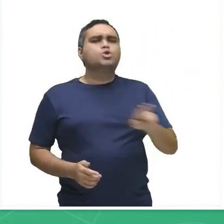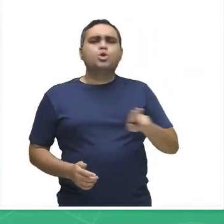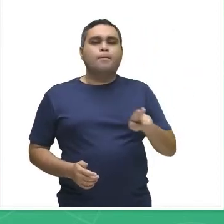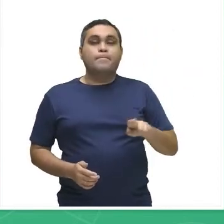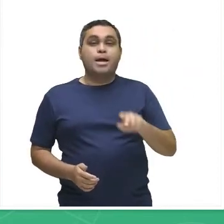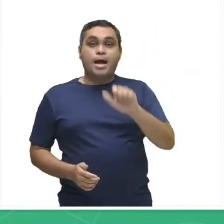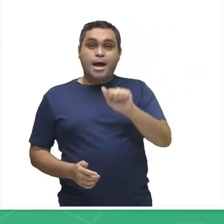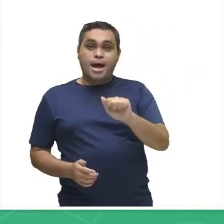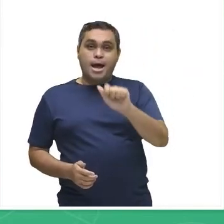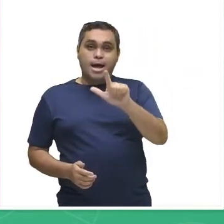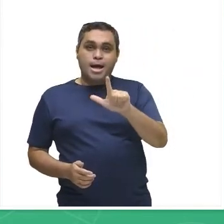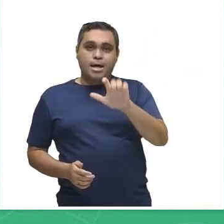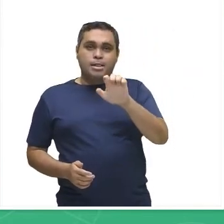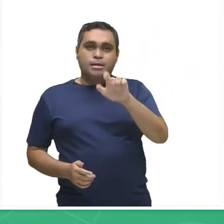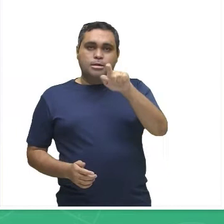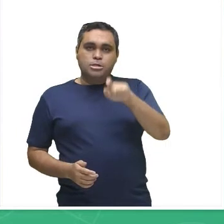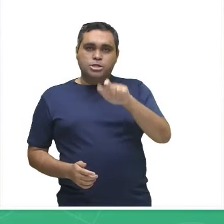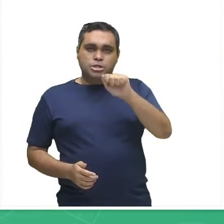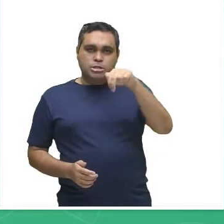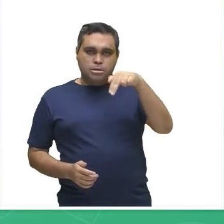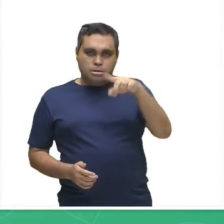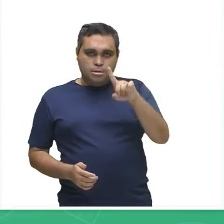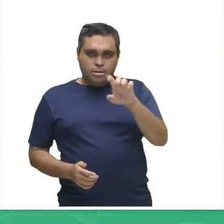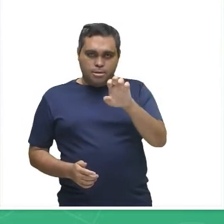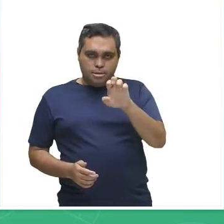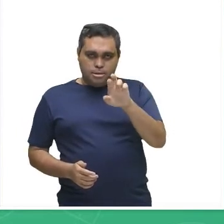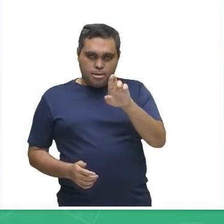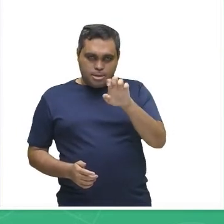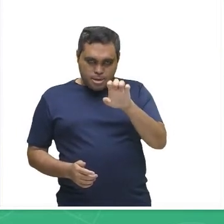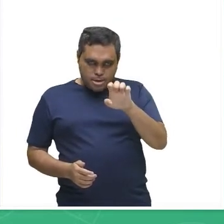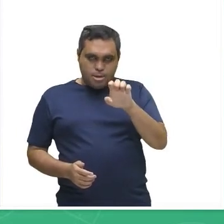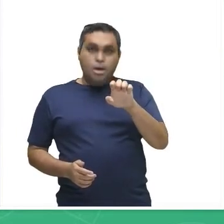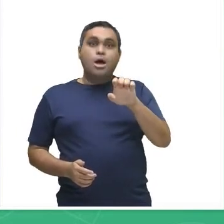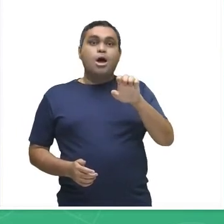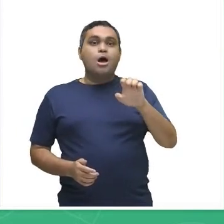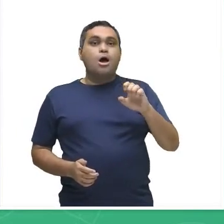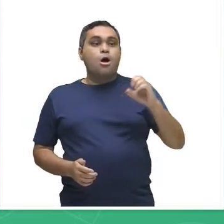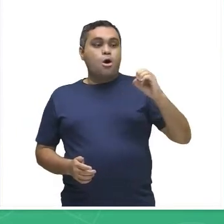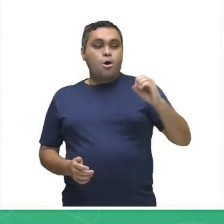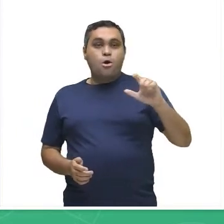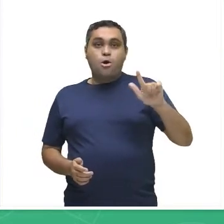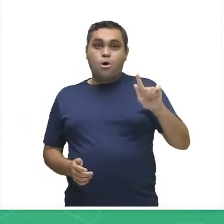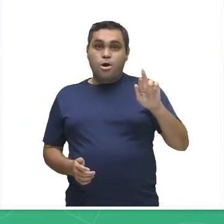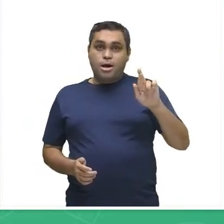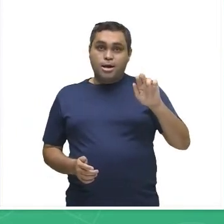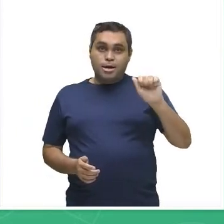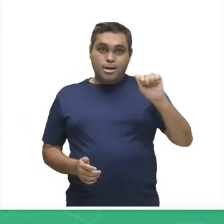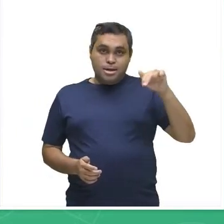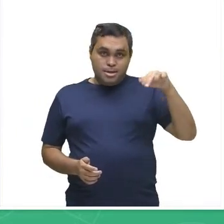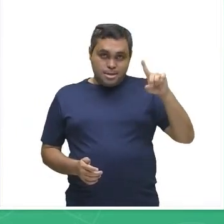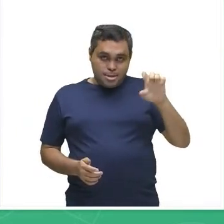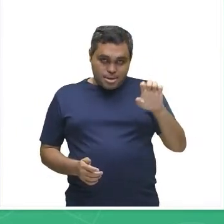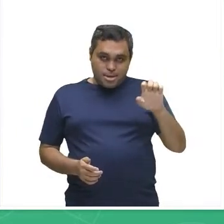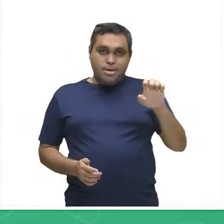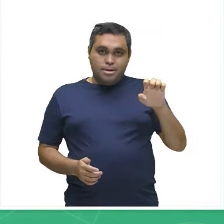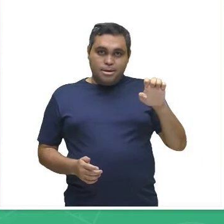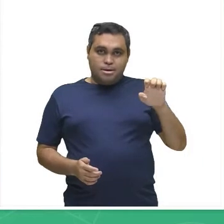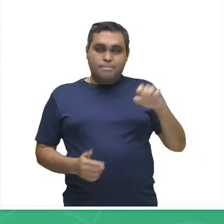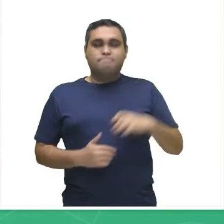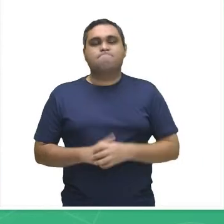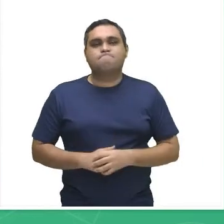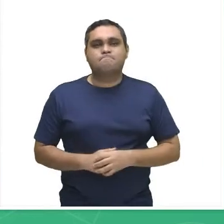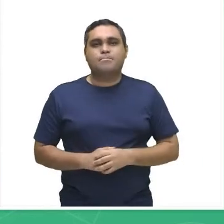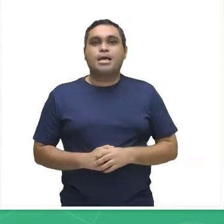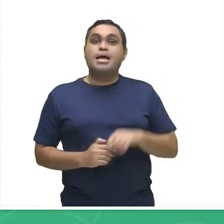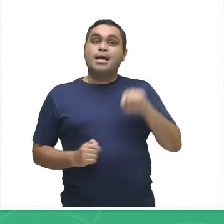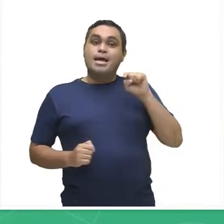que Alexandre o Grande, que poderia ser também conhecido como Alexandre o Grande Baixinho, porque ele